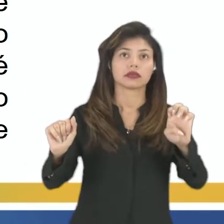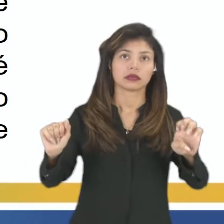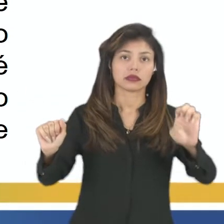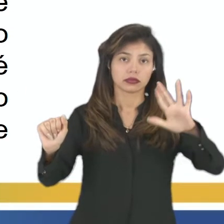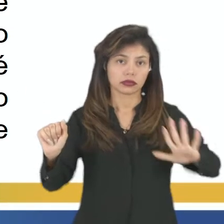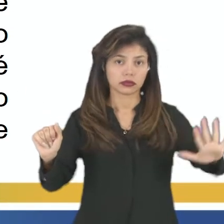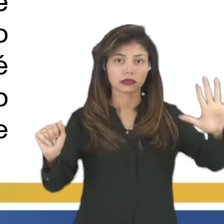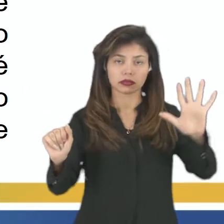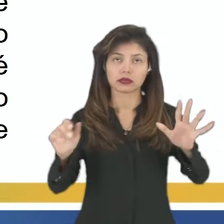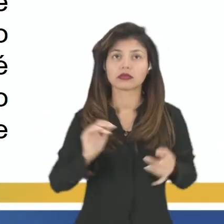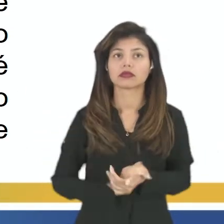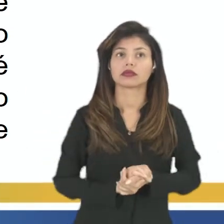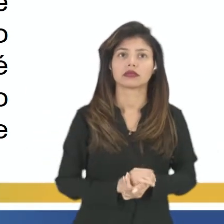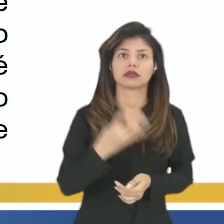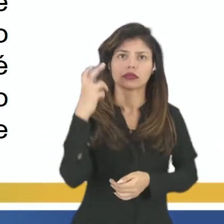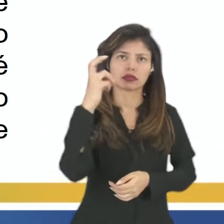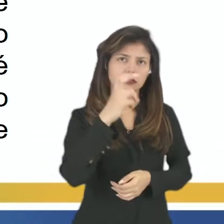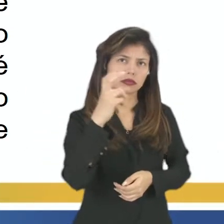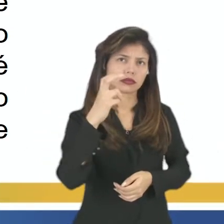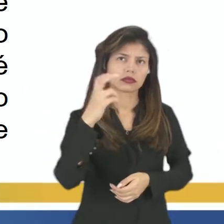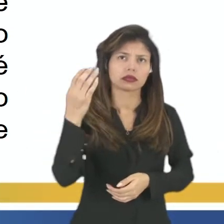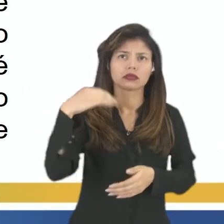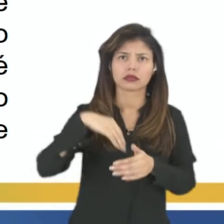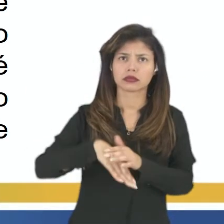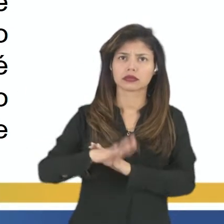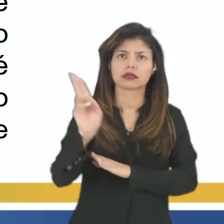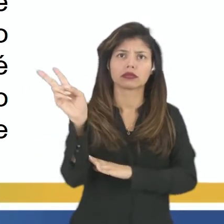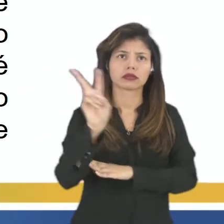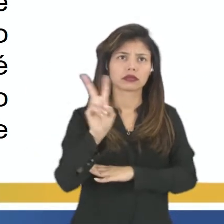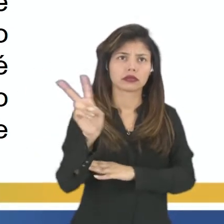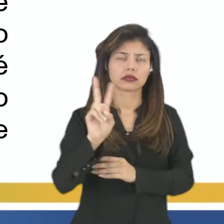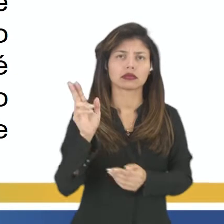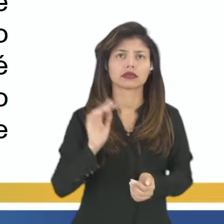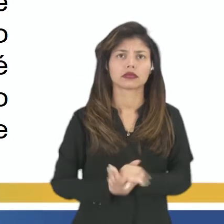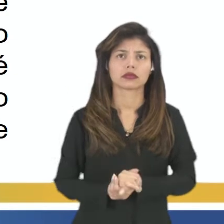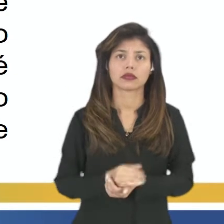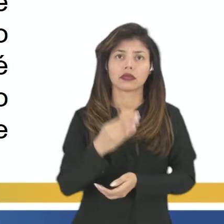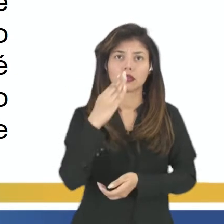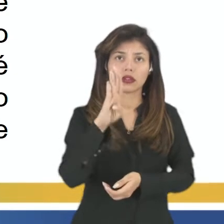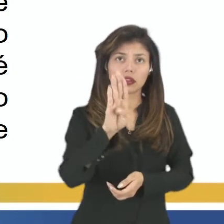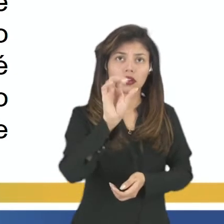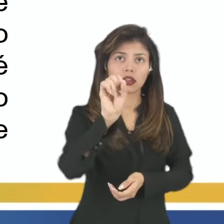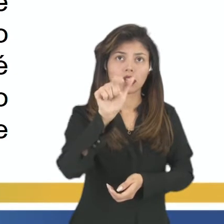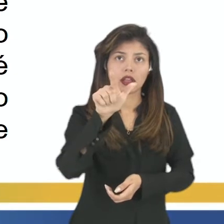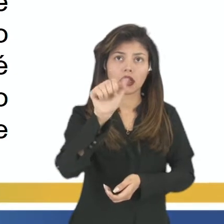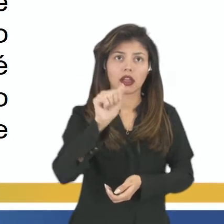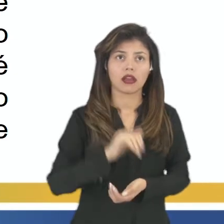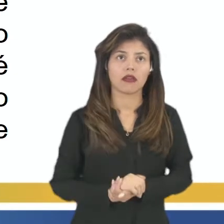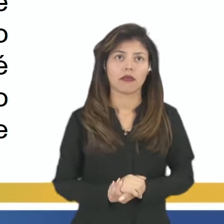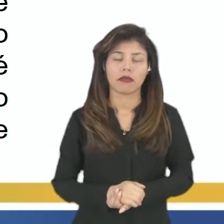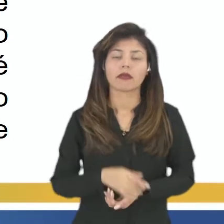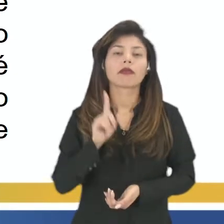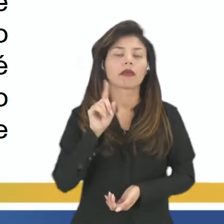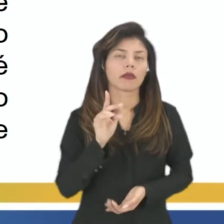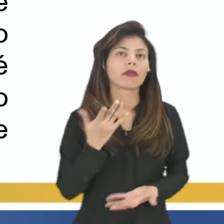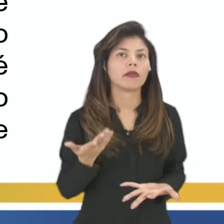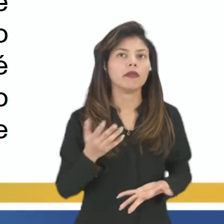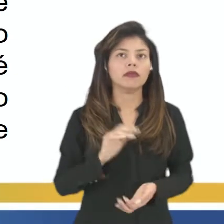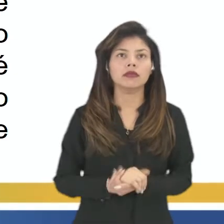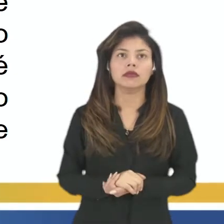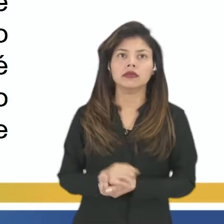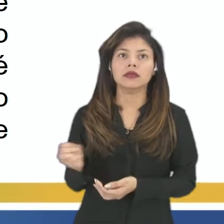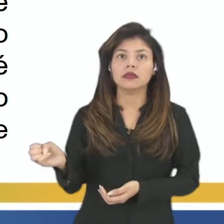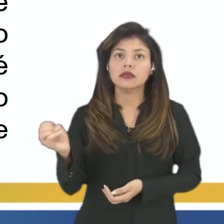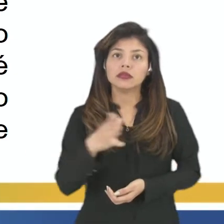da quinta maior bolsa de valores do mundo, então lá é desenvolvida a quinta maior bolsa de valores do mundo está em Hong Kong, né. É a